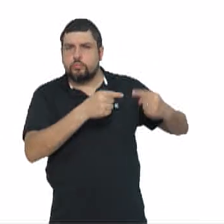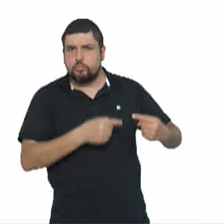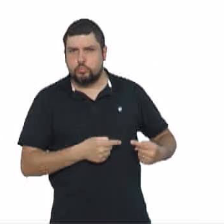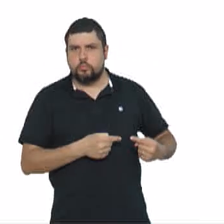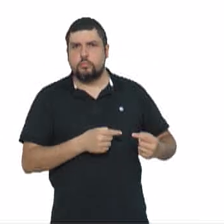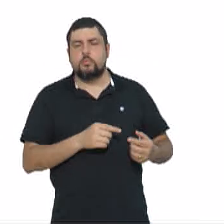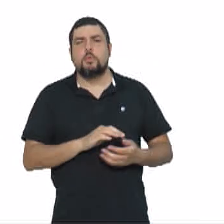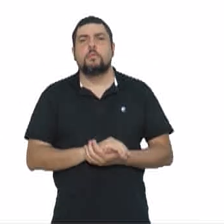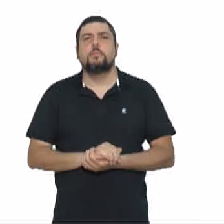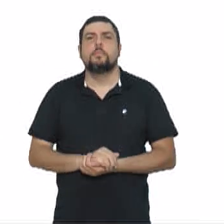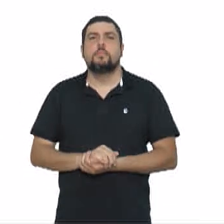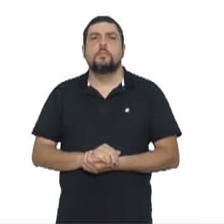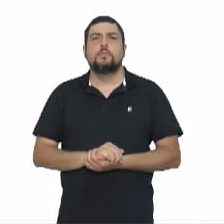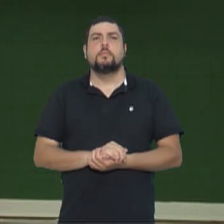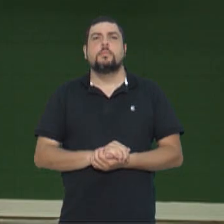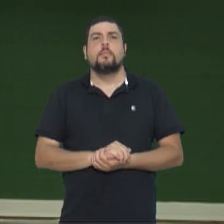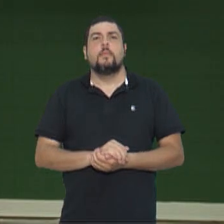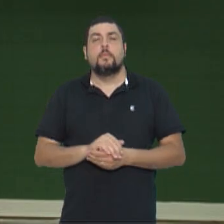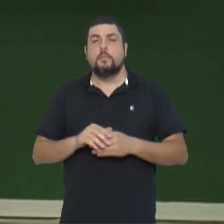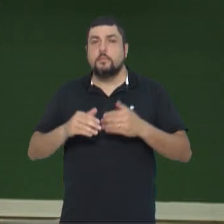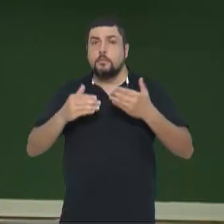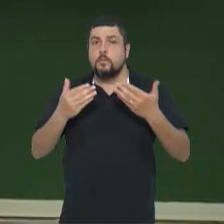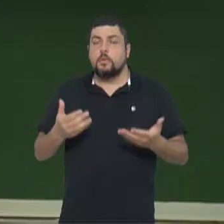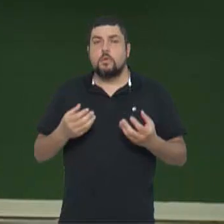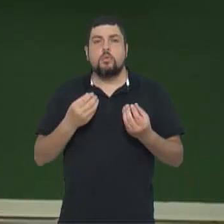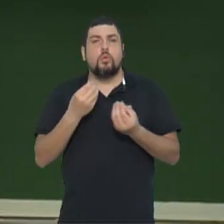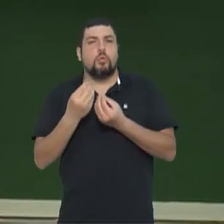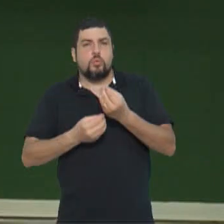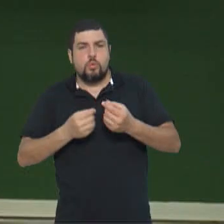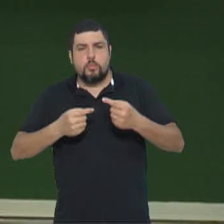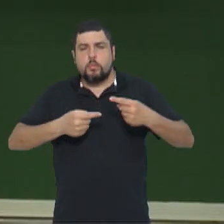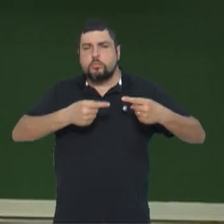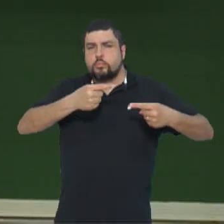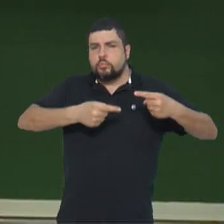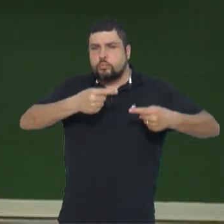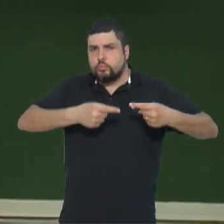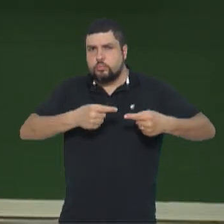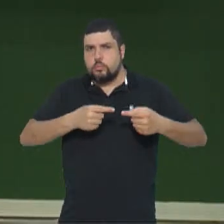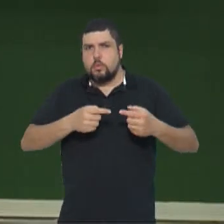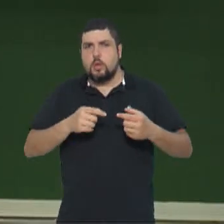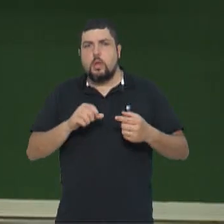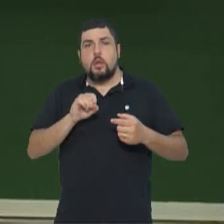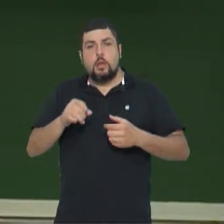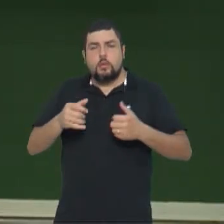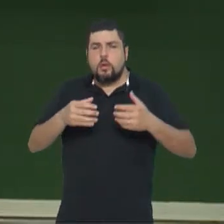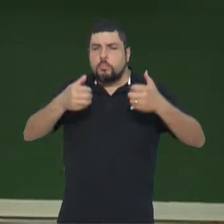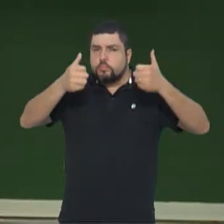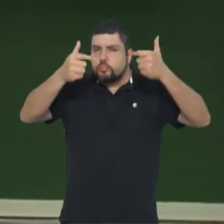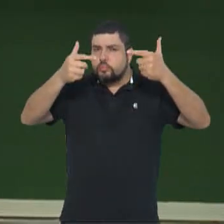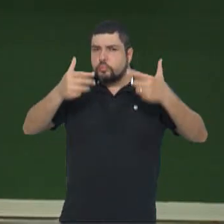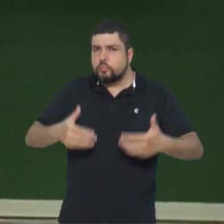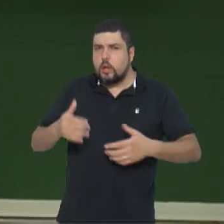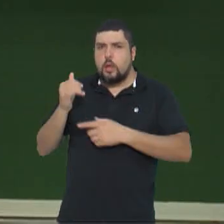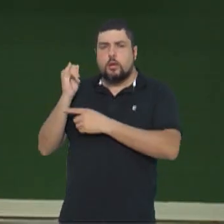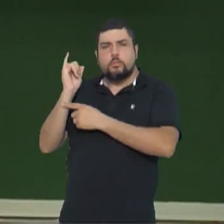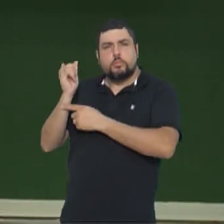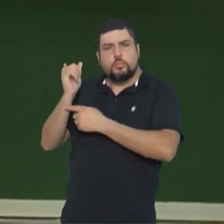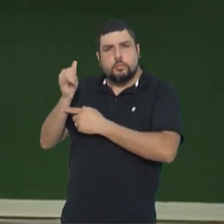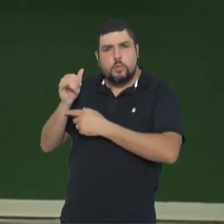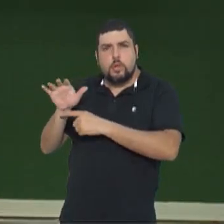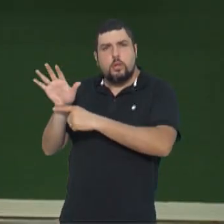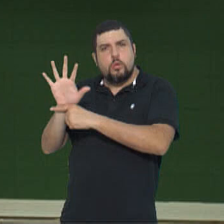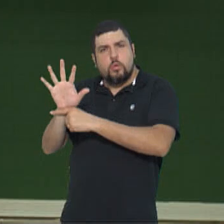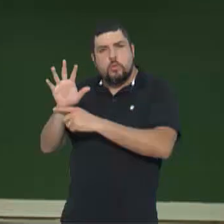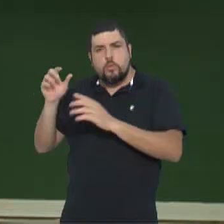sequências argumentativas, né? Então eu vou aliar sequência descritiva, quando eu descrevo, quando eu narro, conto um pouco do filme,